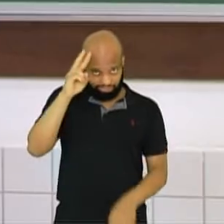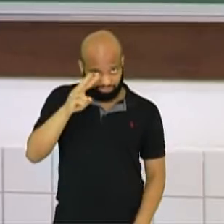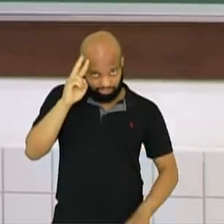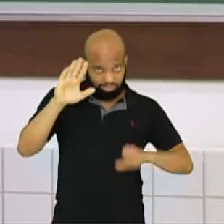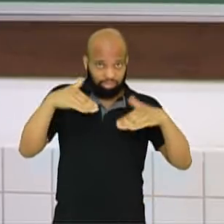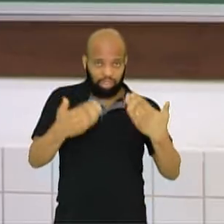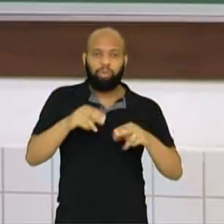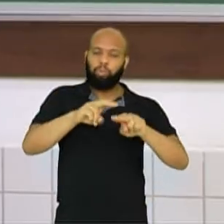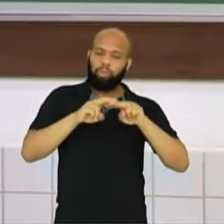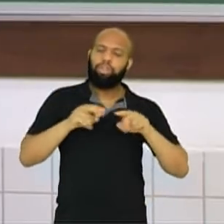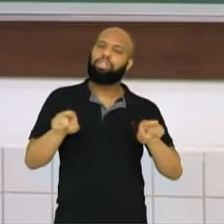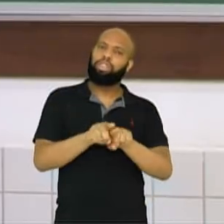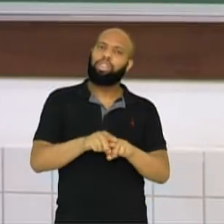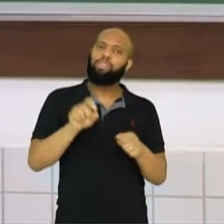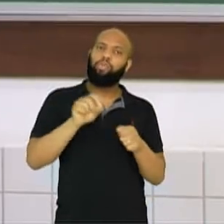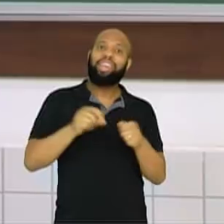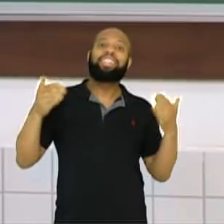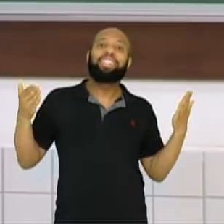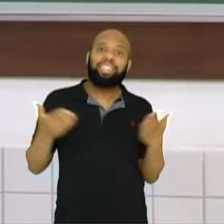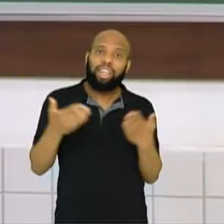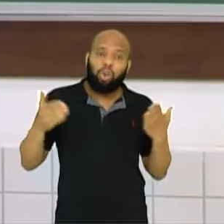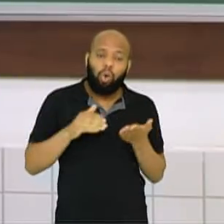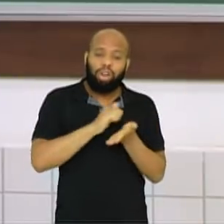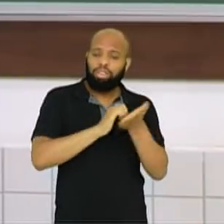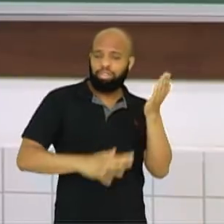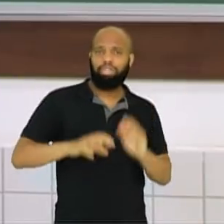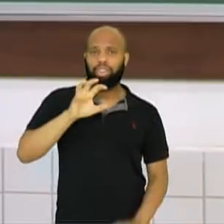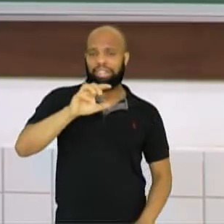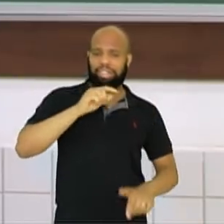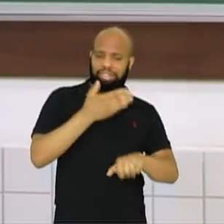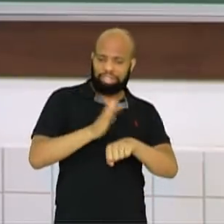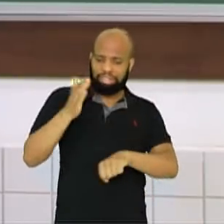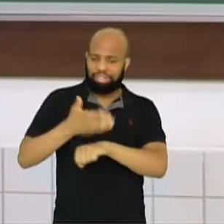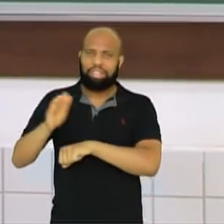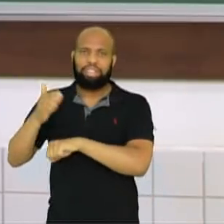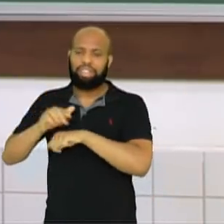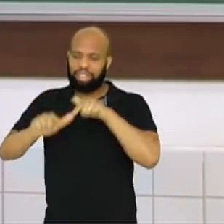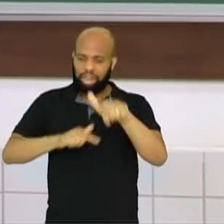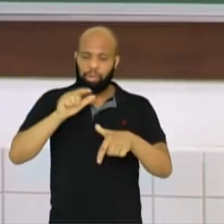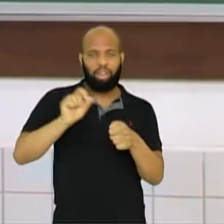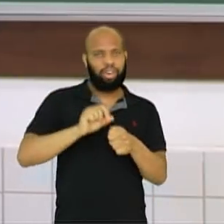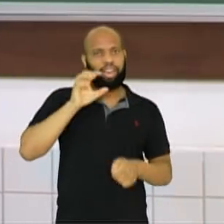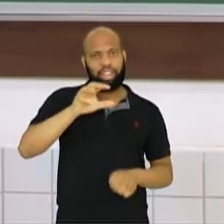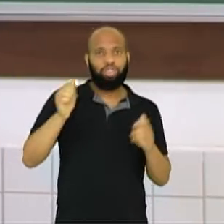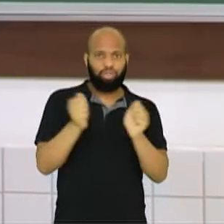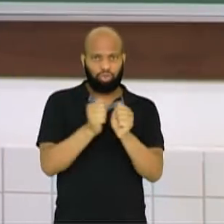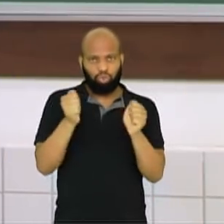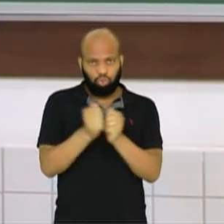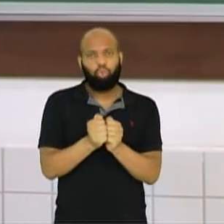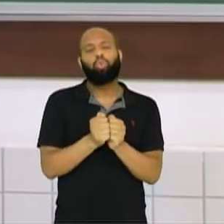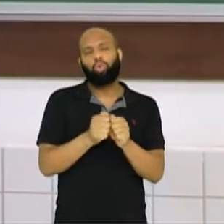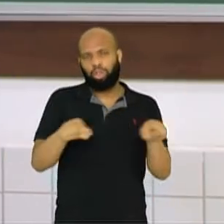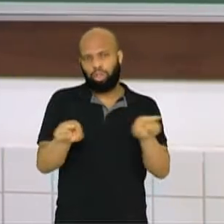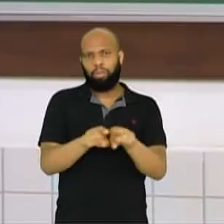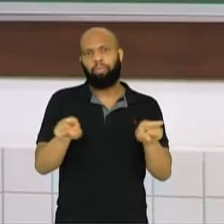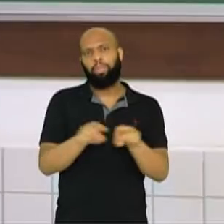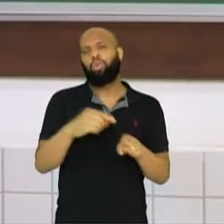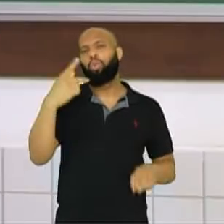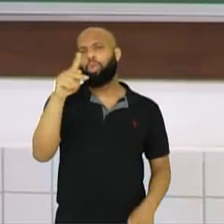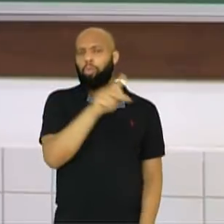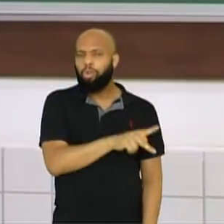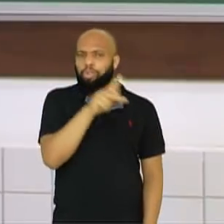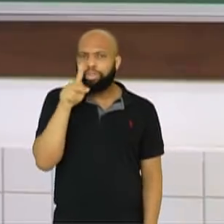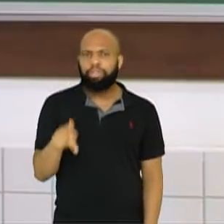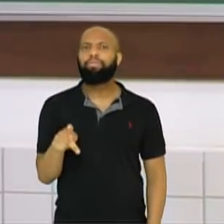É exatamente esse exercício, essa tarefa didática que o professor Roberto quer que vocês façam junto, né? Enfim, com